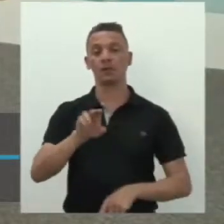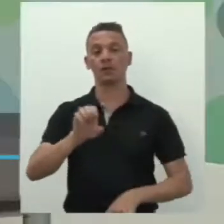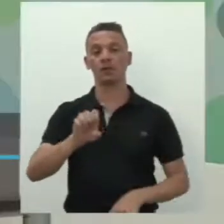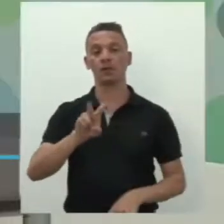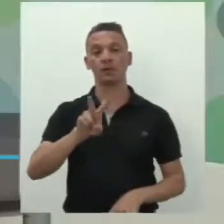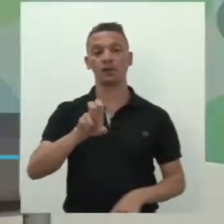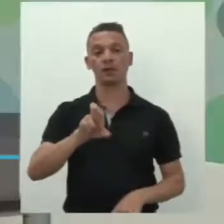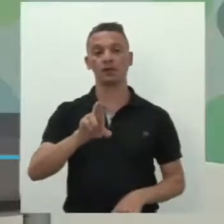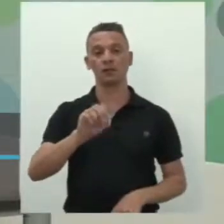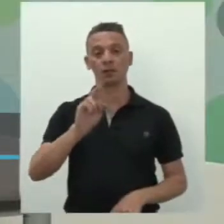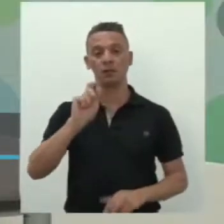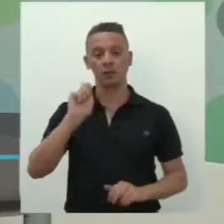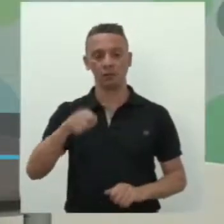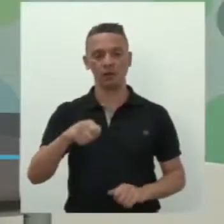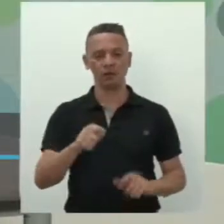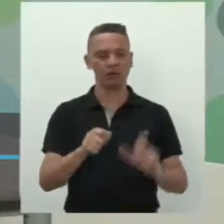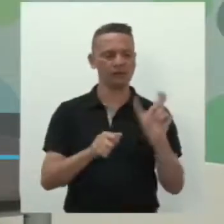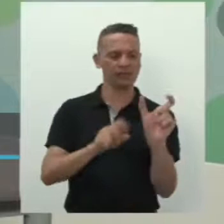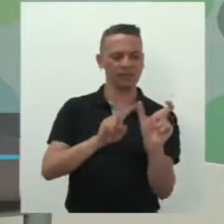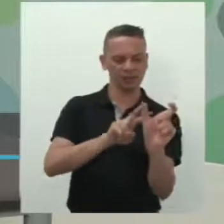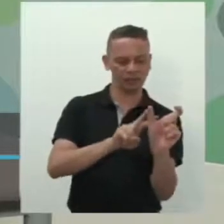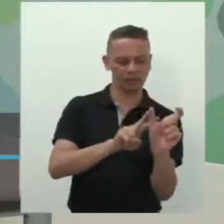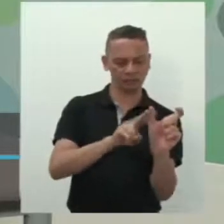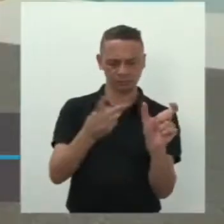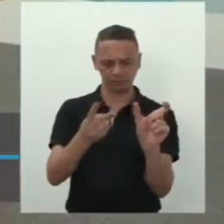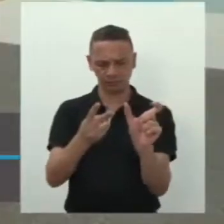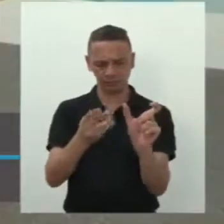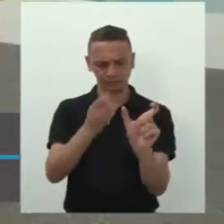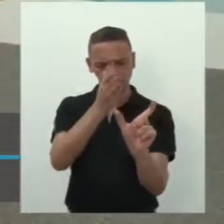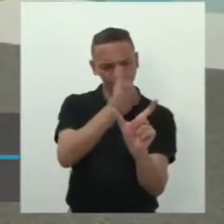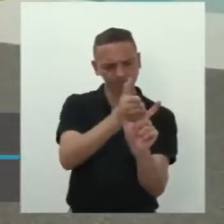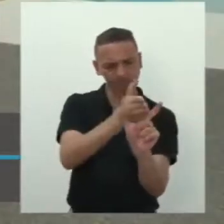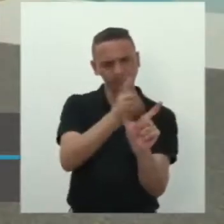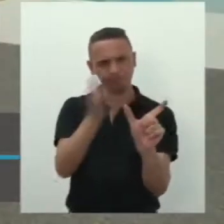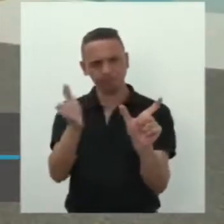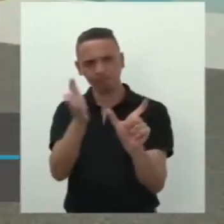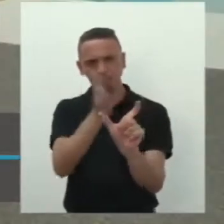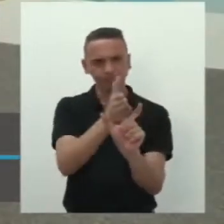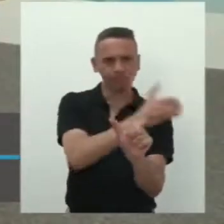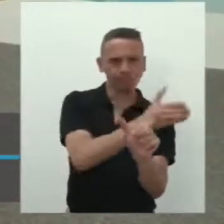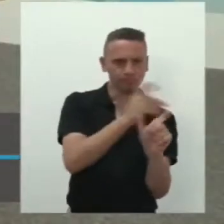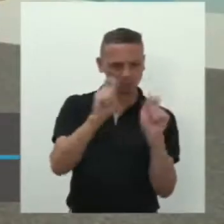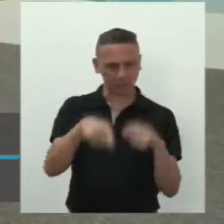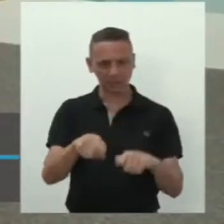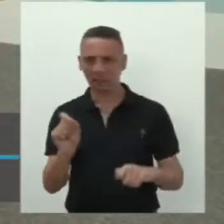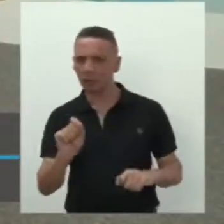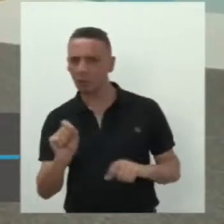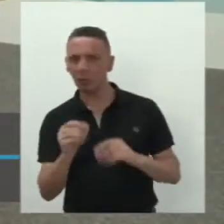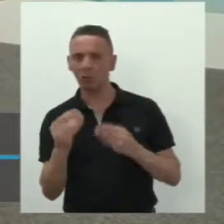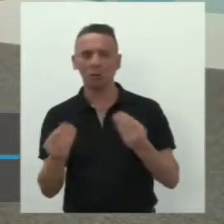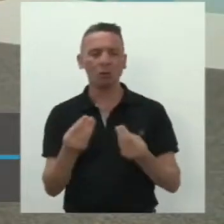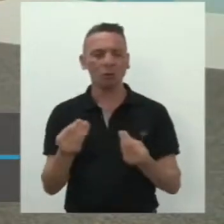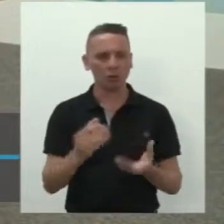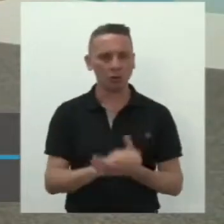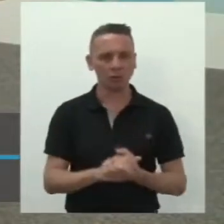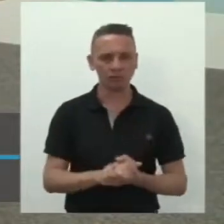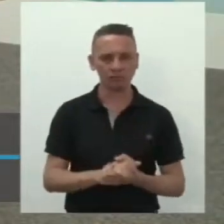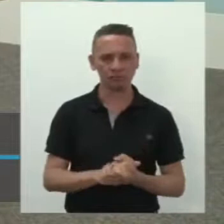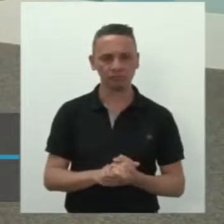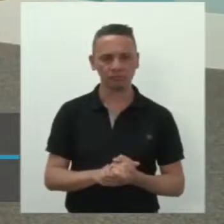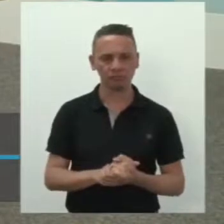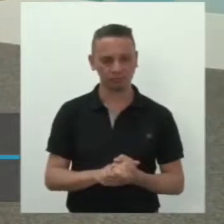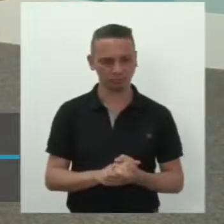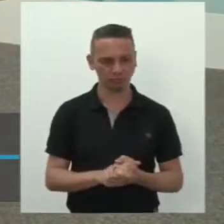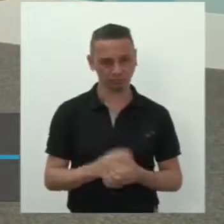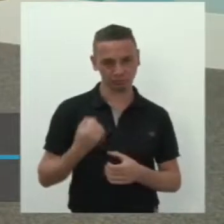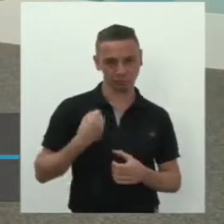para dividir uma célula. Dividir uma célula? Como assim? Divisão matemática? Dividir um